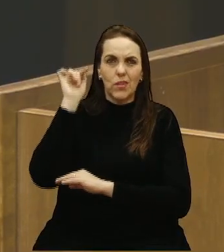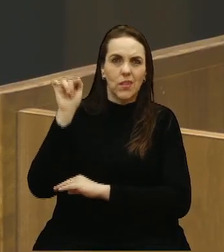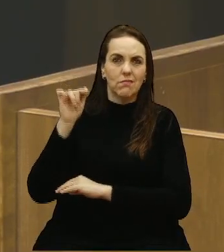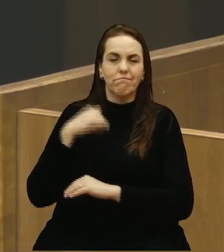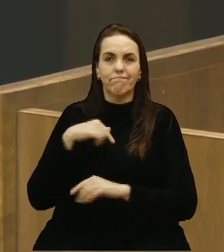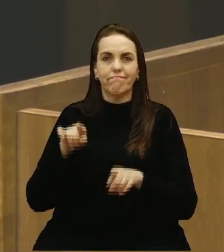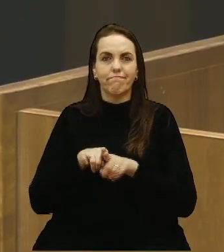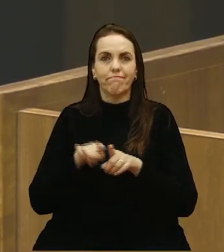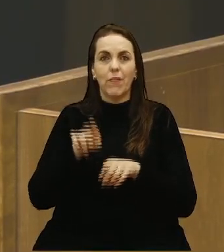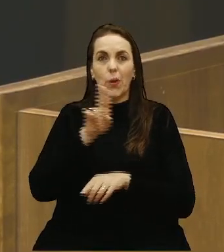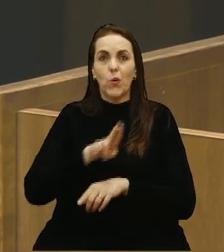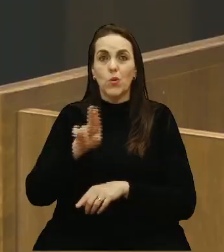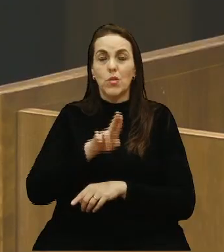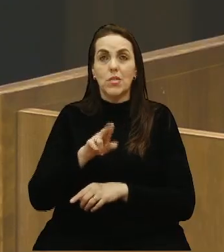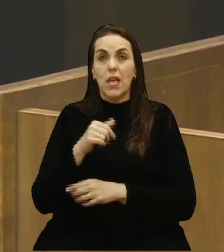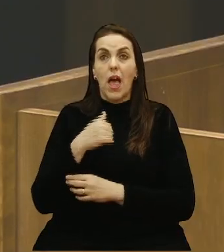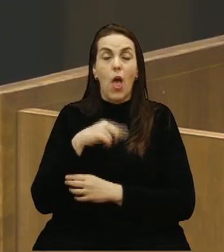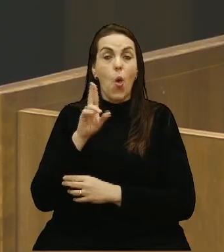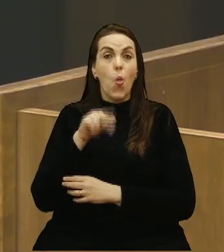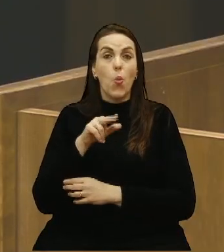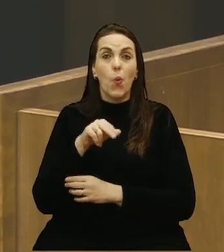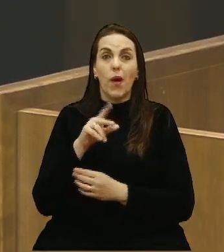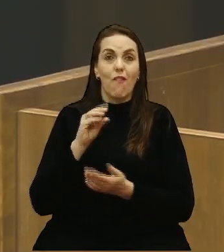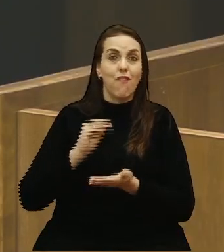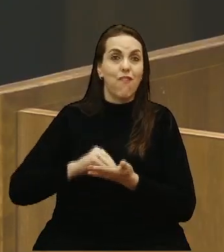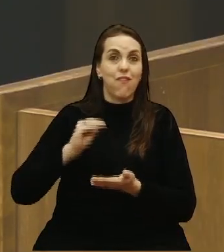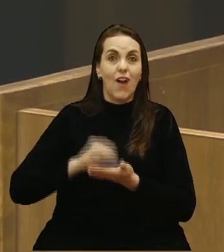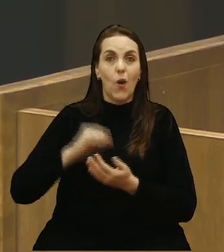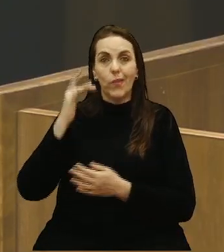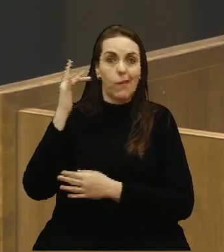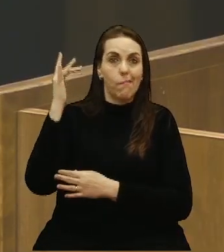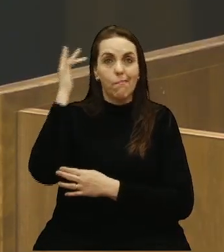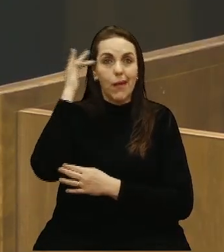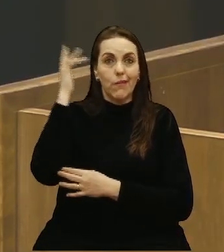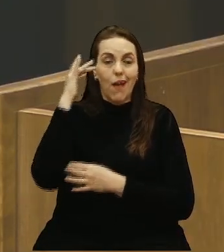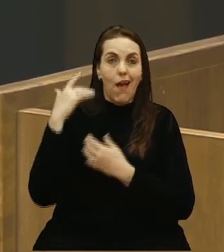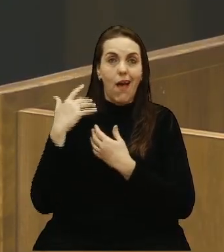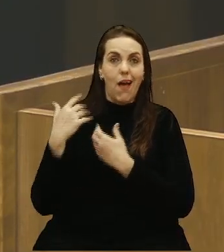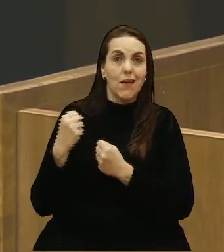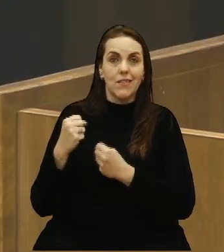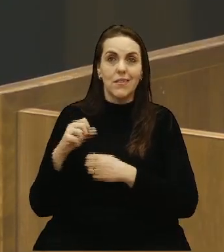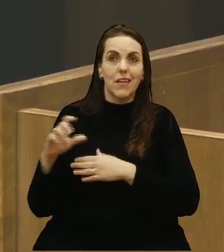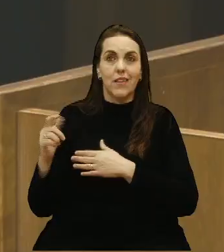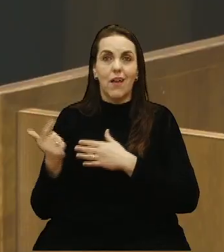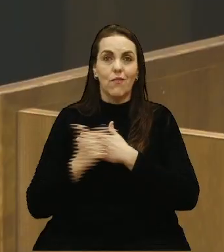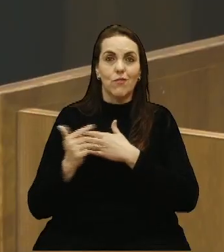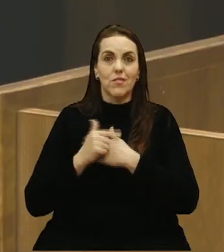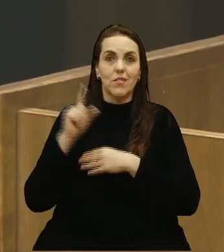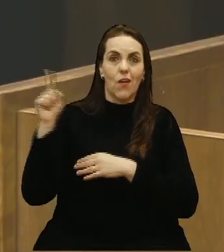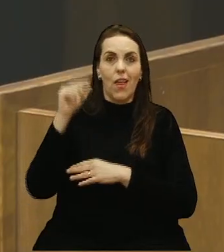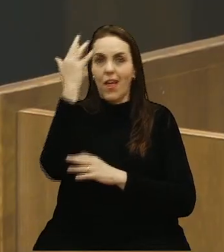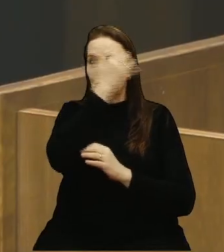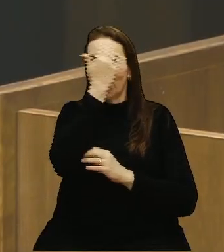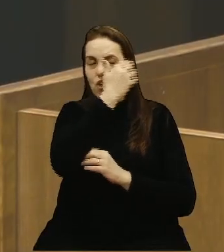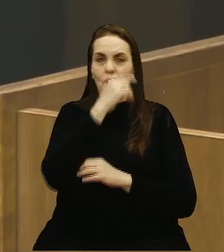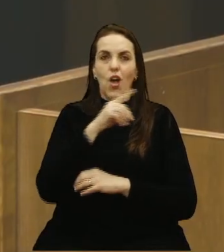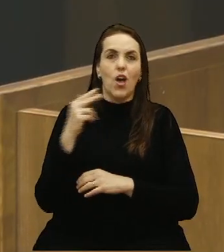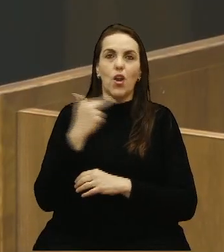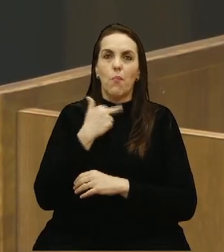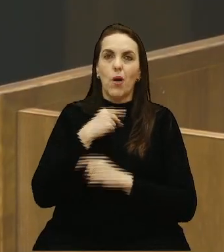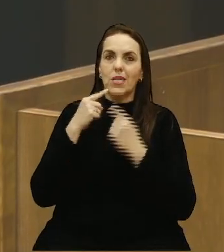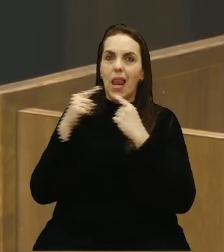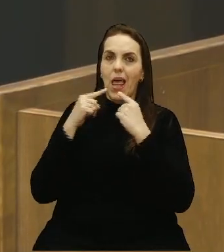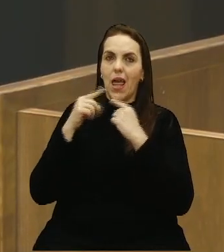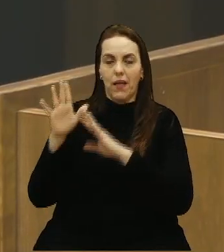poderia usar, jamais você imaturo de aceitar cargo no governo Adiló e daí não poder bater nele. Não, se a gente sabe que muita gente